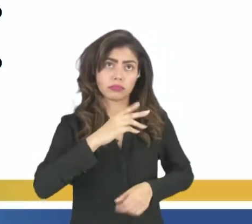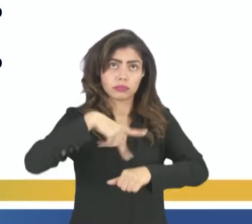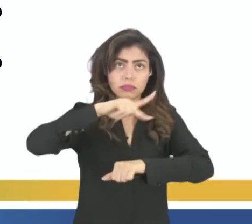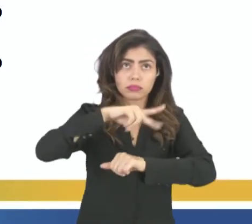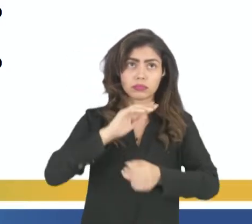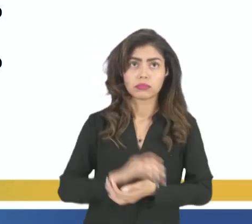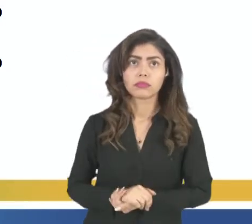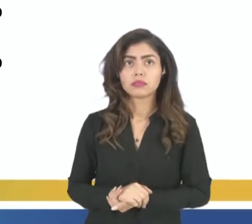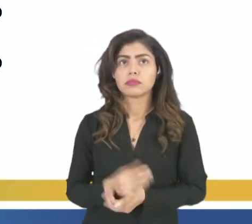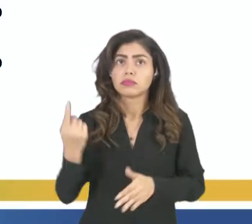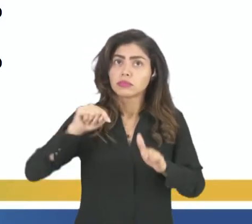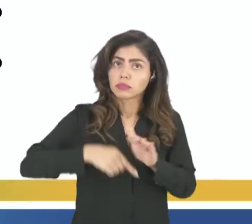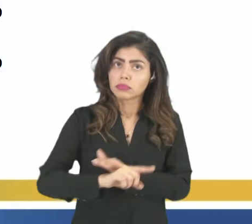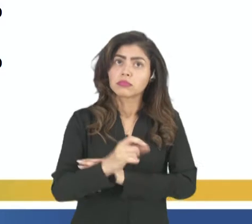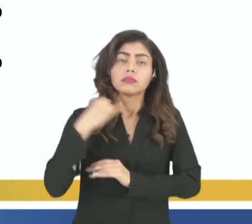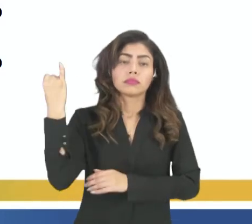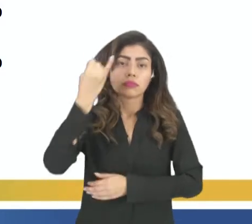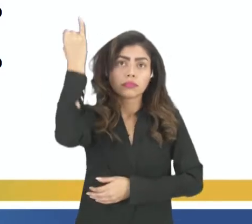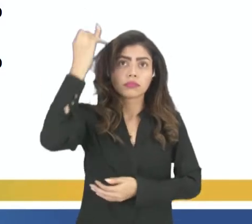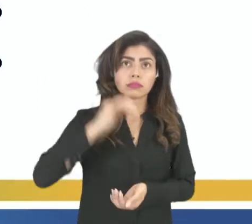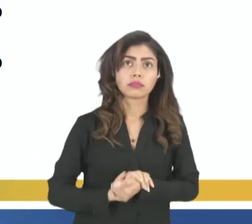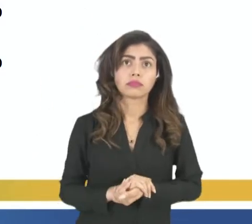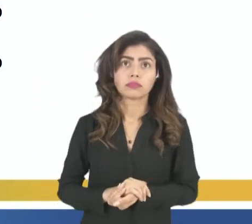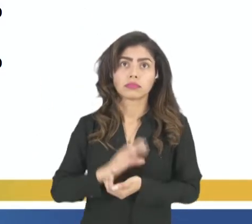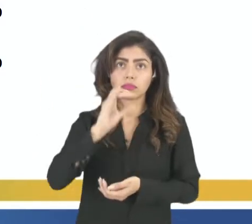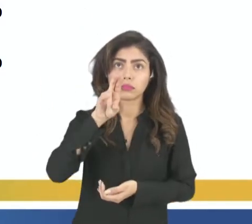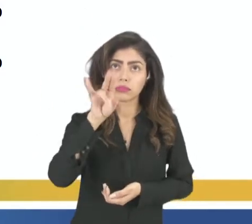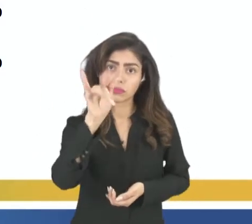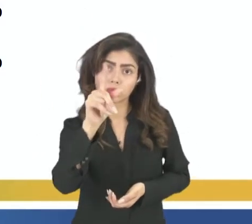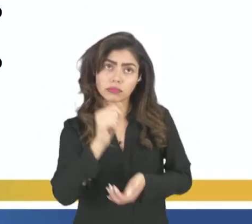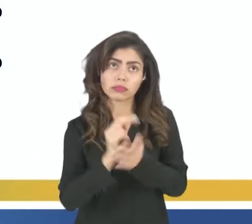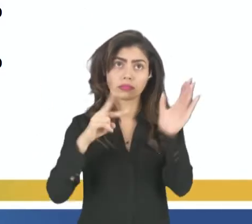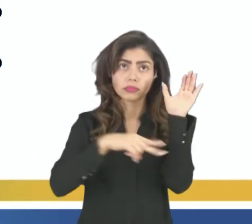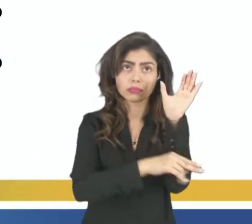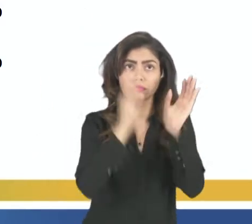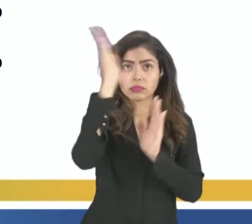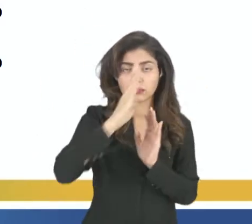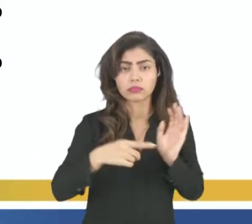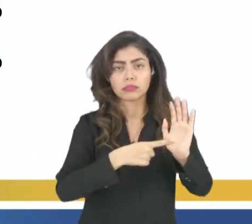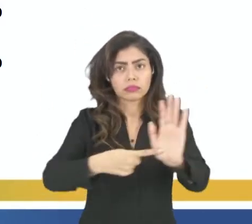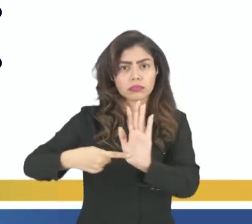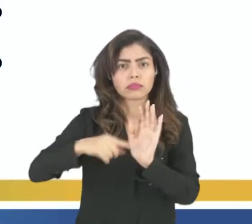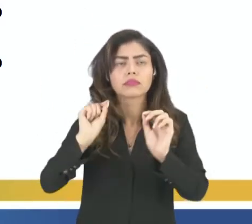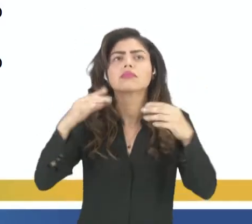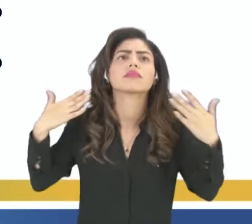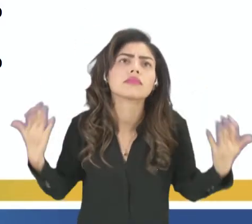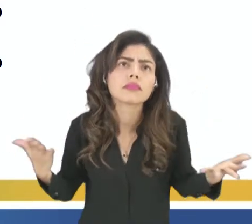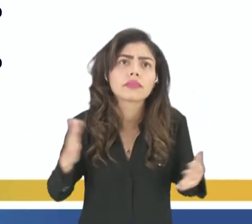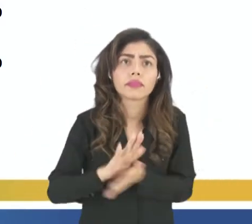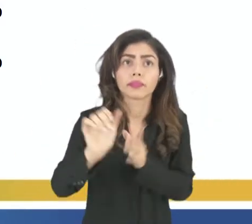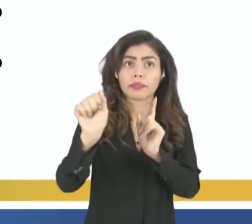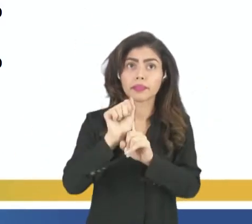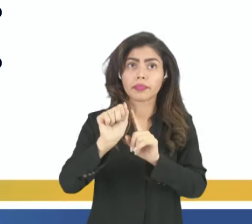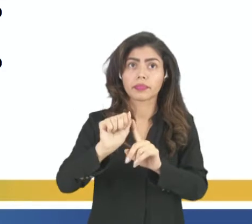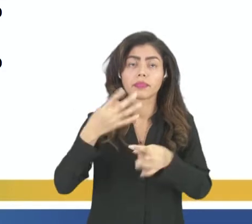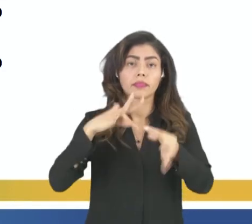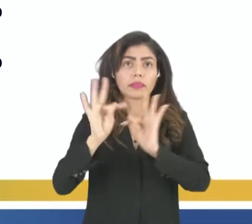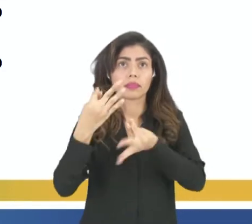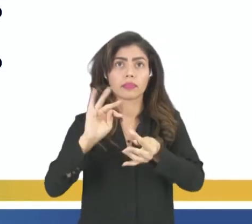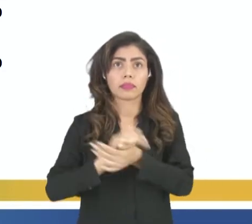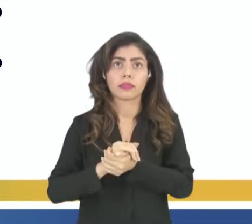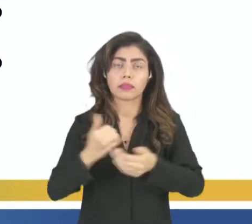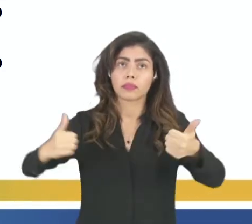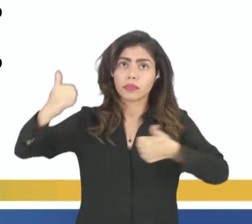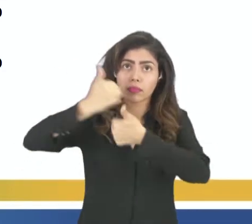país. Dentre as principais causas do êxodo rural no Brasil, podemos destacar a mecanização do campo,